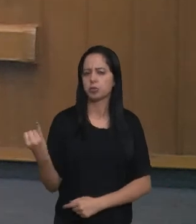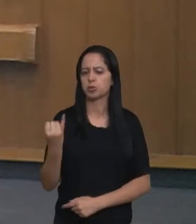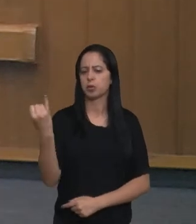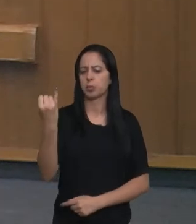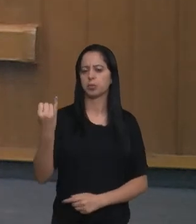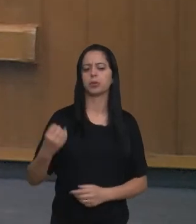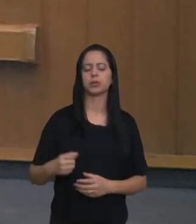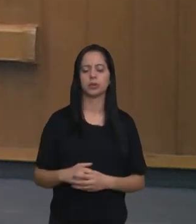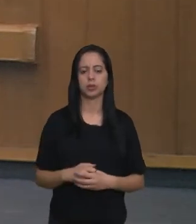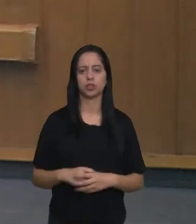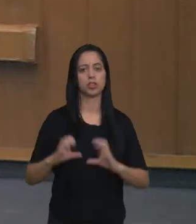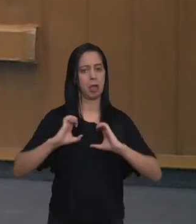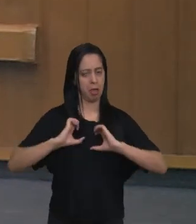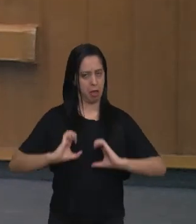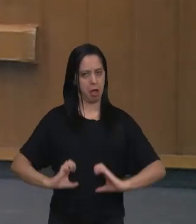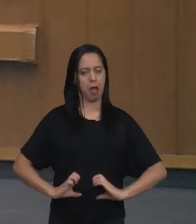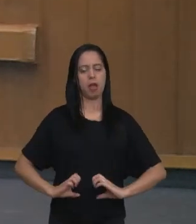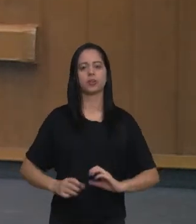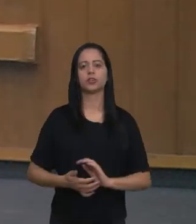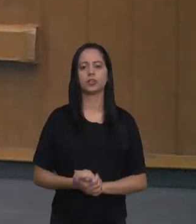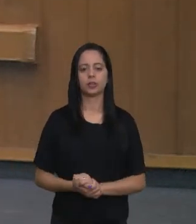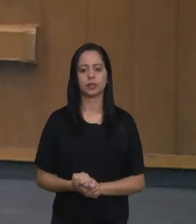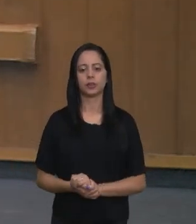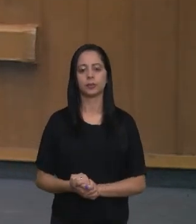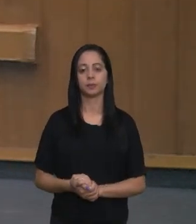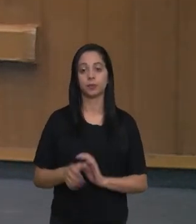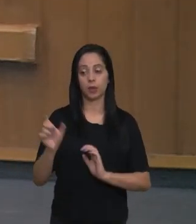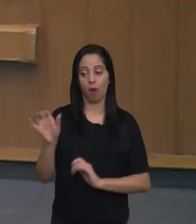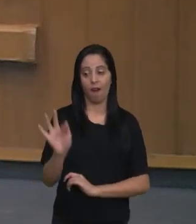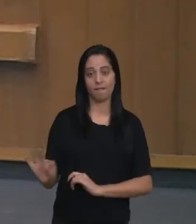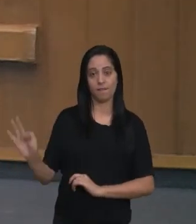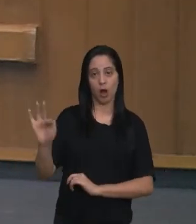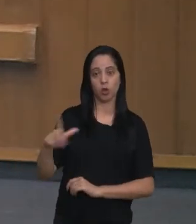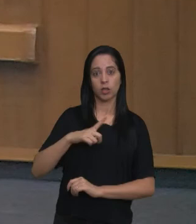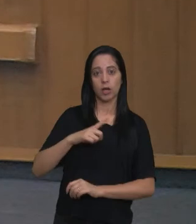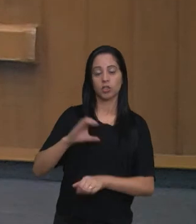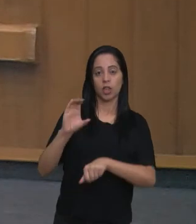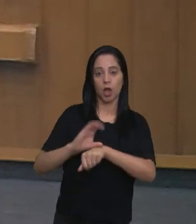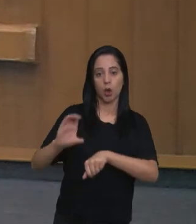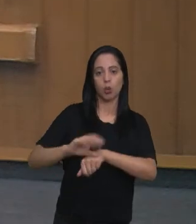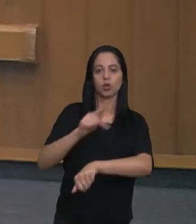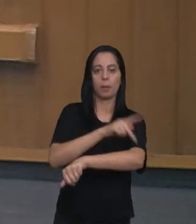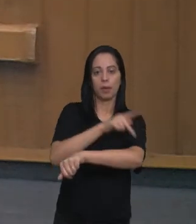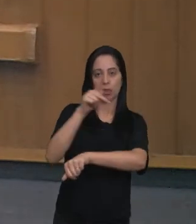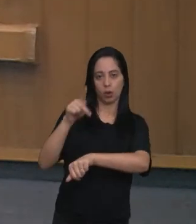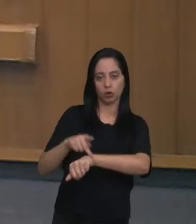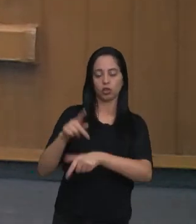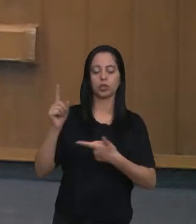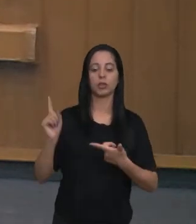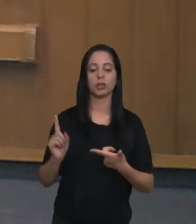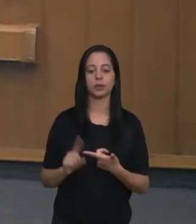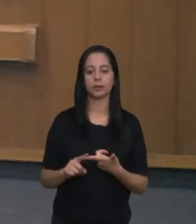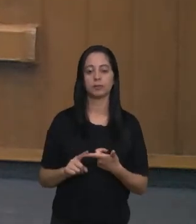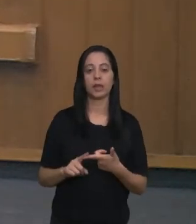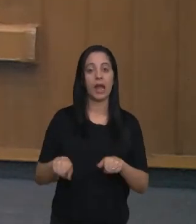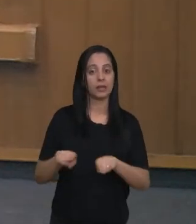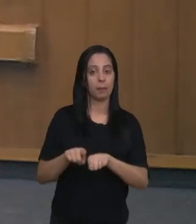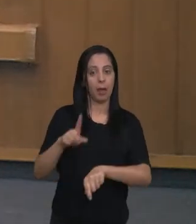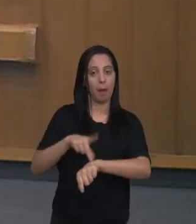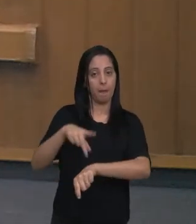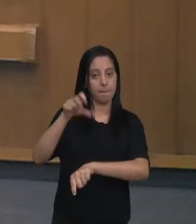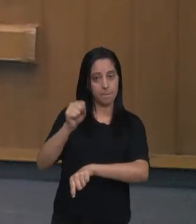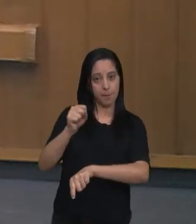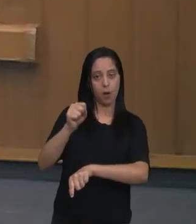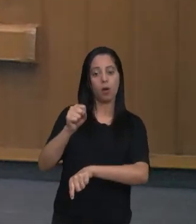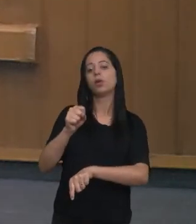está contando com os cursos de graduação em pedagogia, além disso, uma pós-graduação